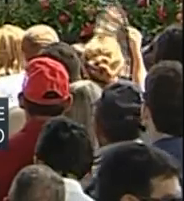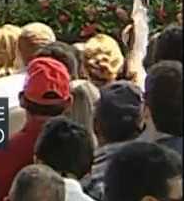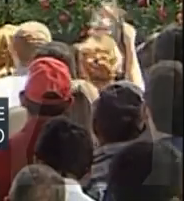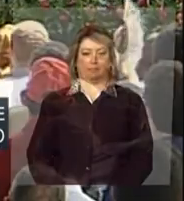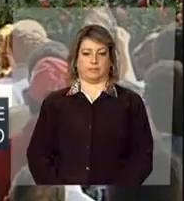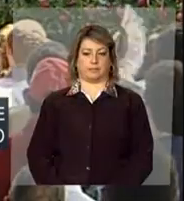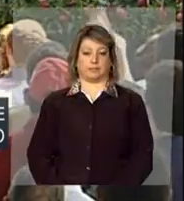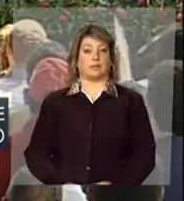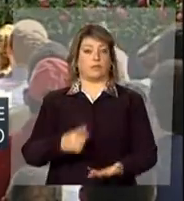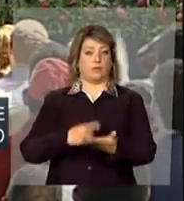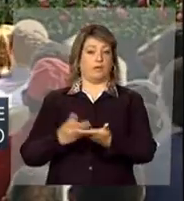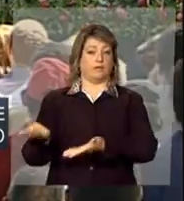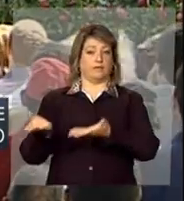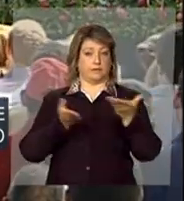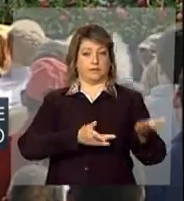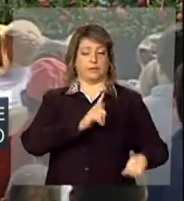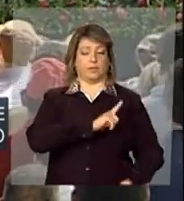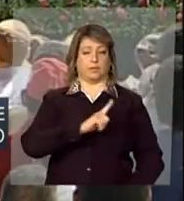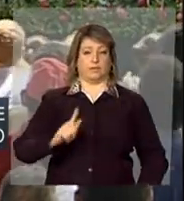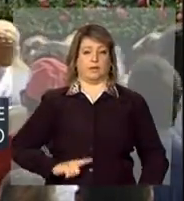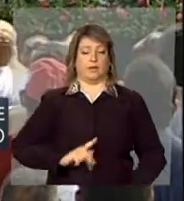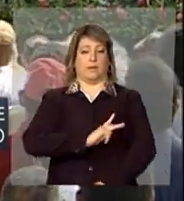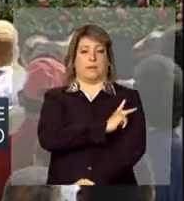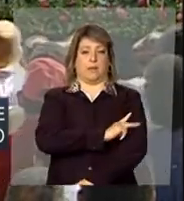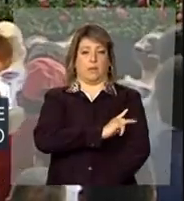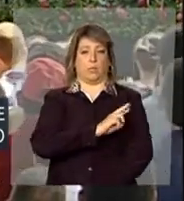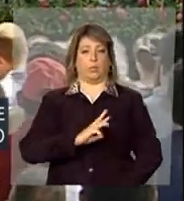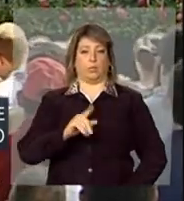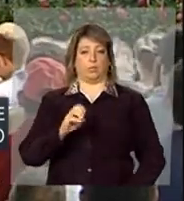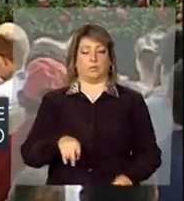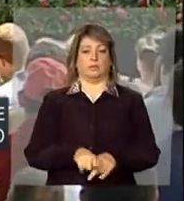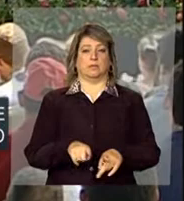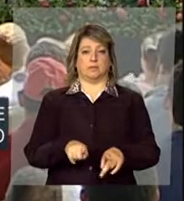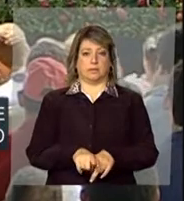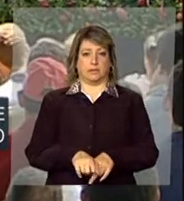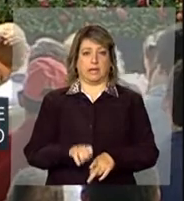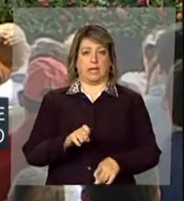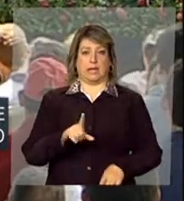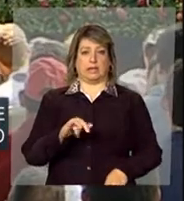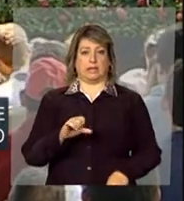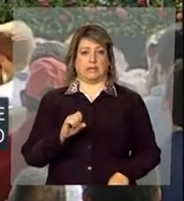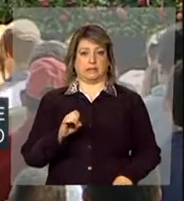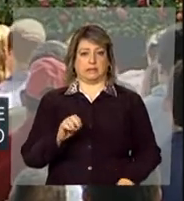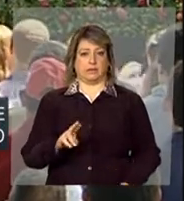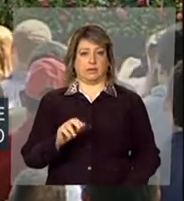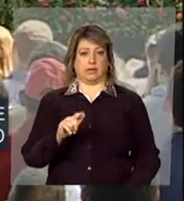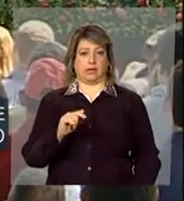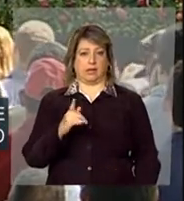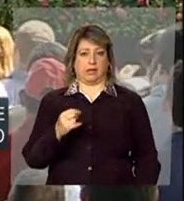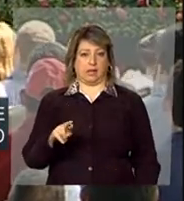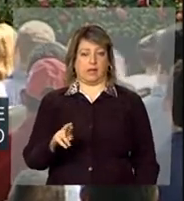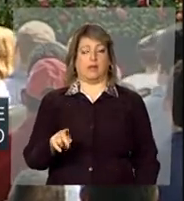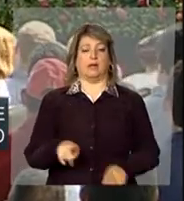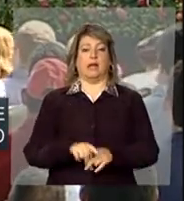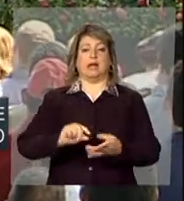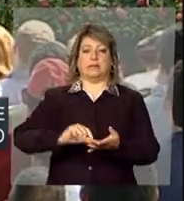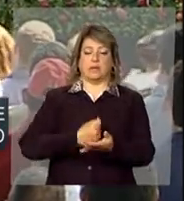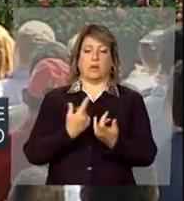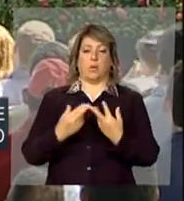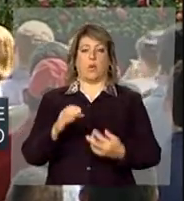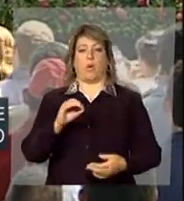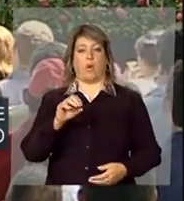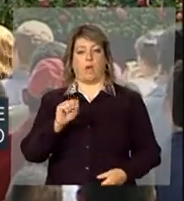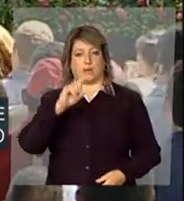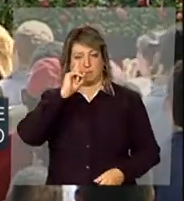Convidamos o governador do Piauí, Wilson Martins, e o senhor Eliseu Moraes de Aguiar a assinarem igualmente a ordem